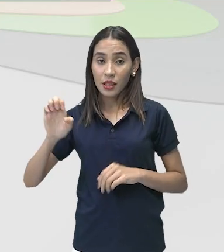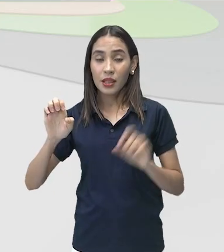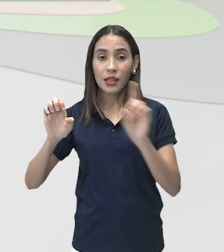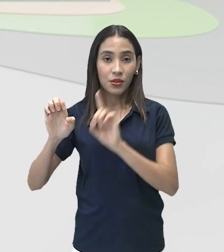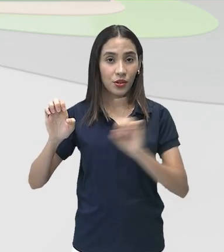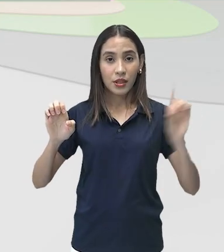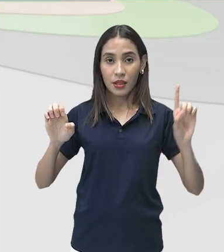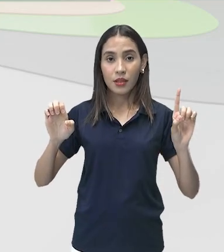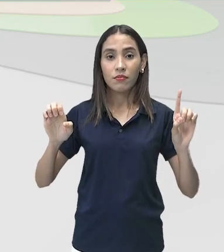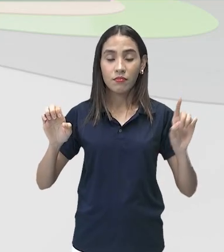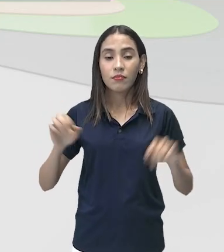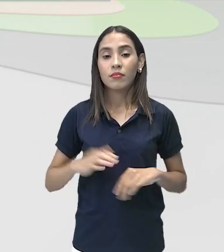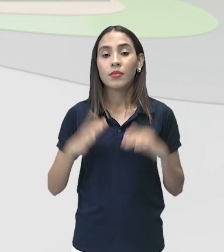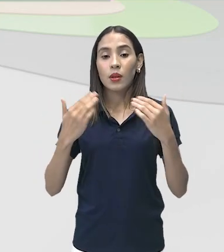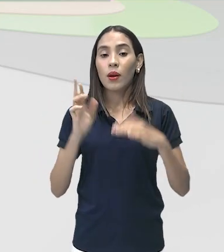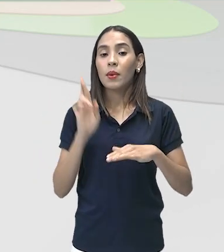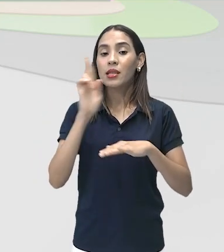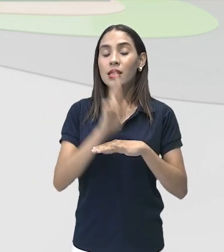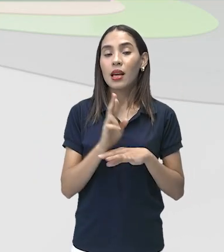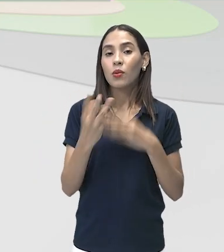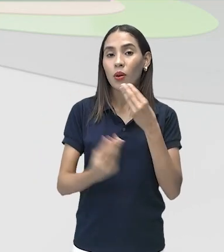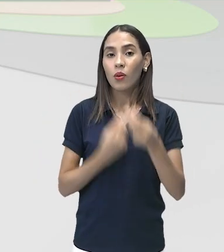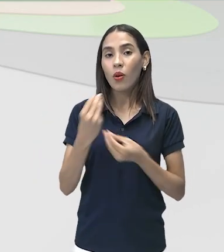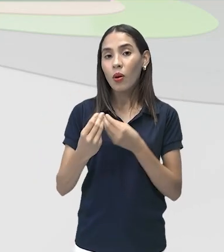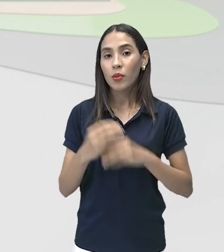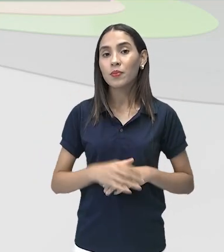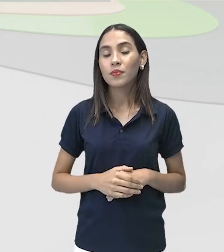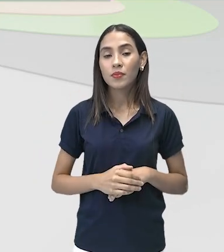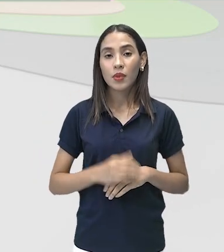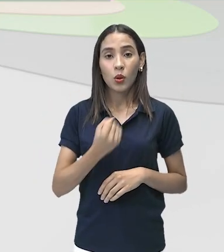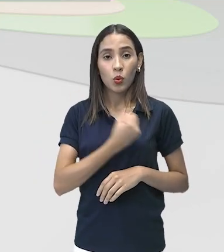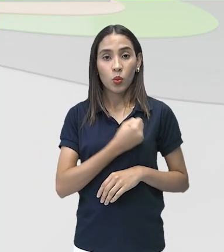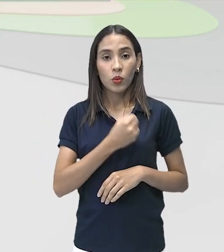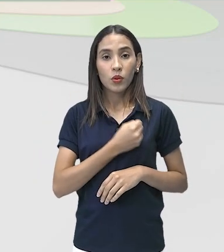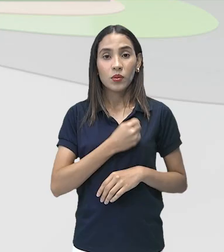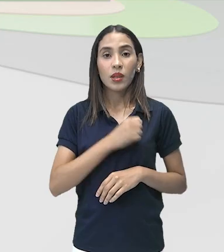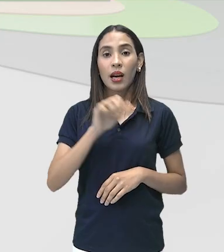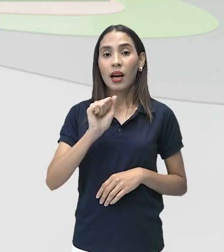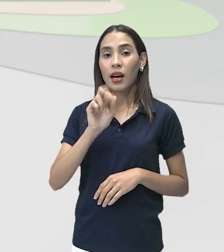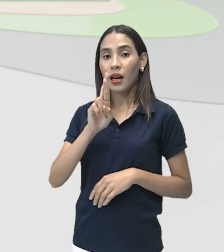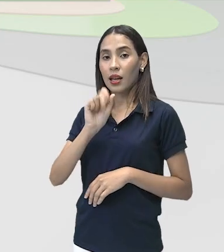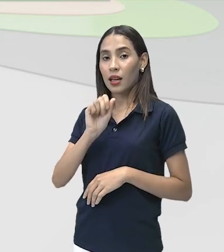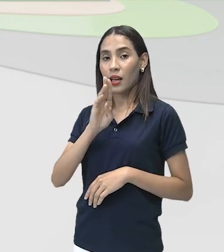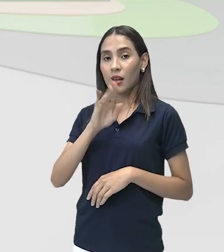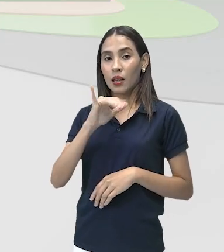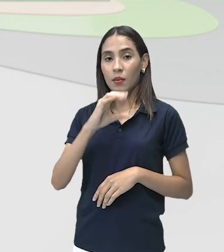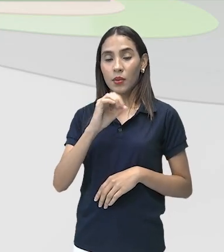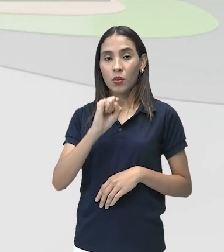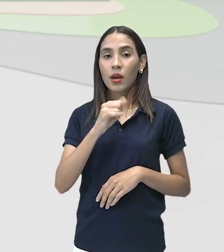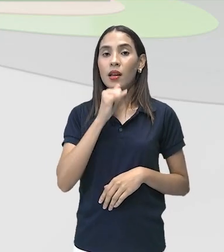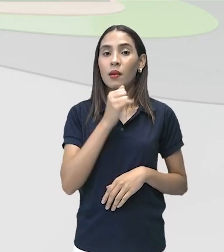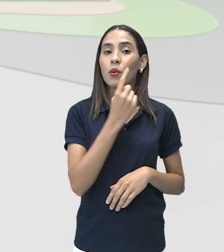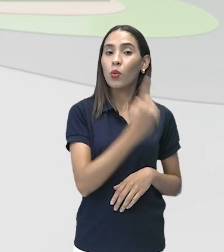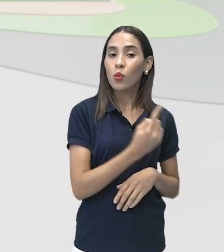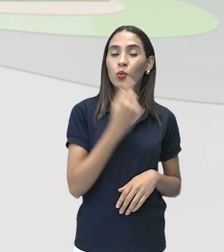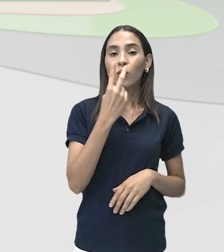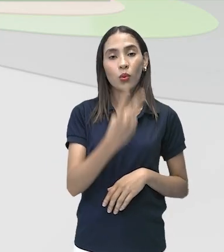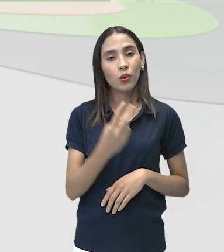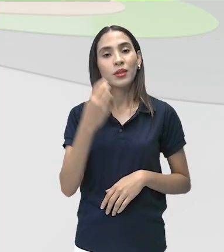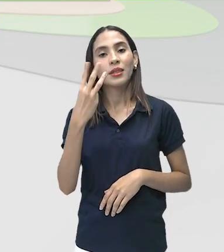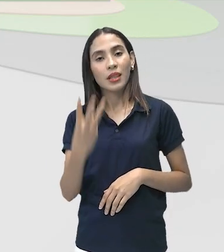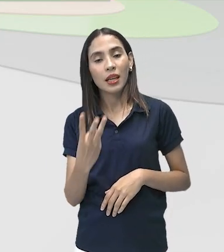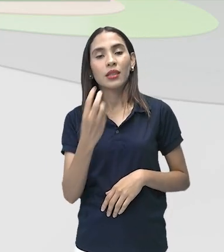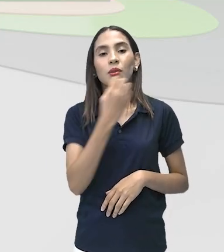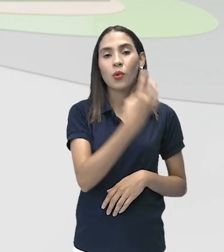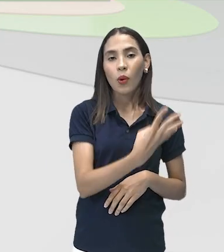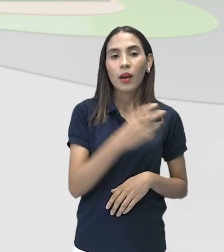a direita, representados aí por algarismos arábicos, que é o 1, 2, 3,